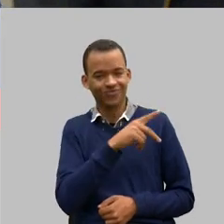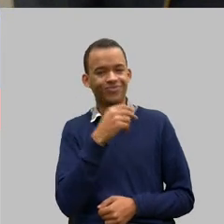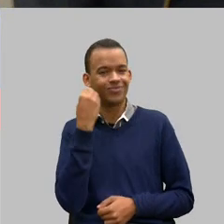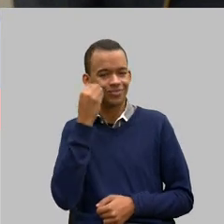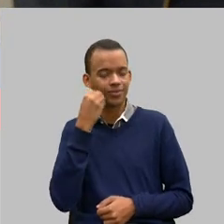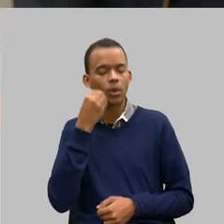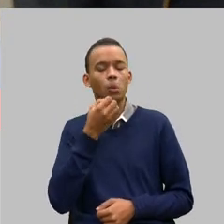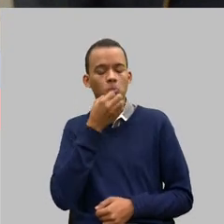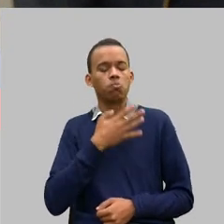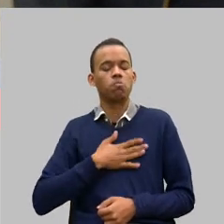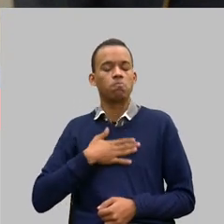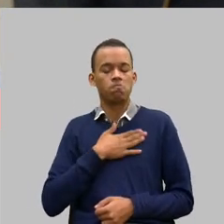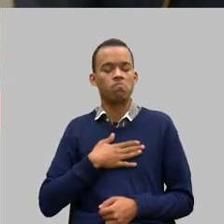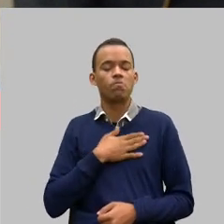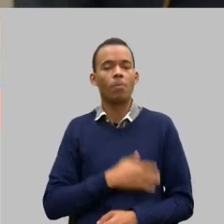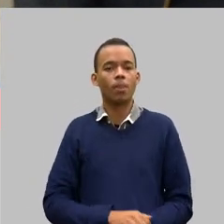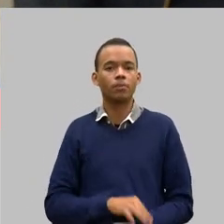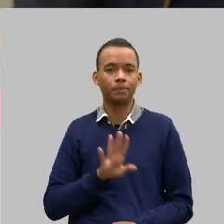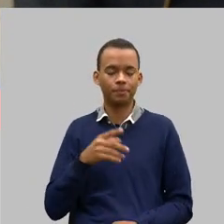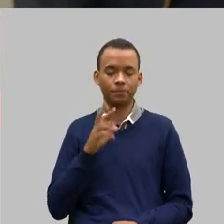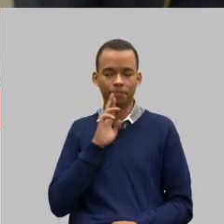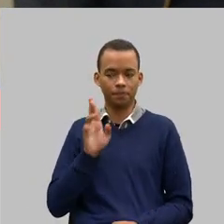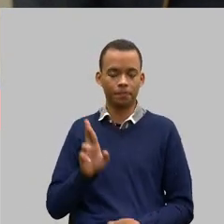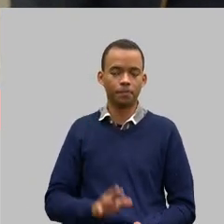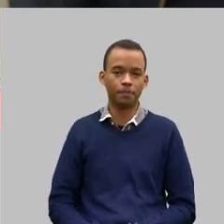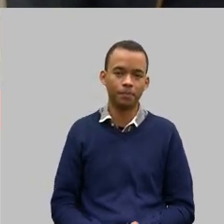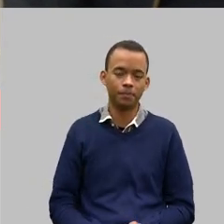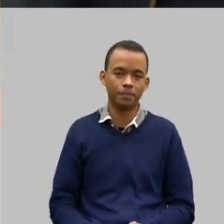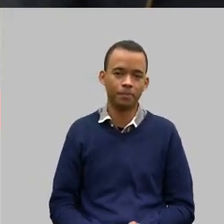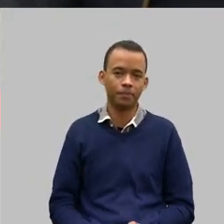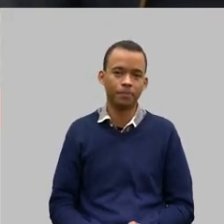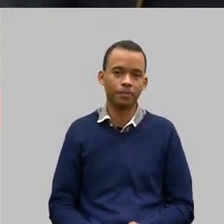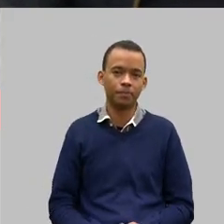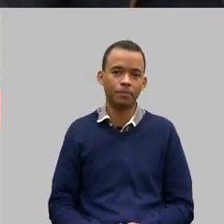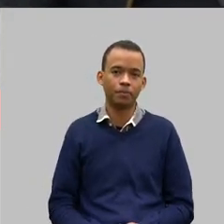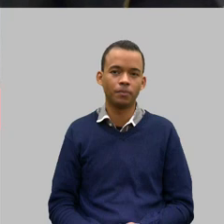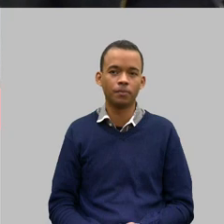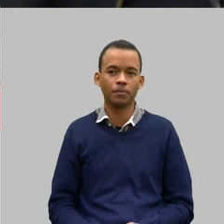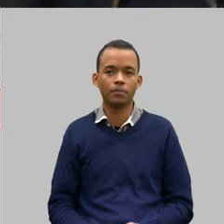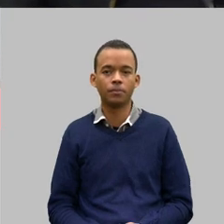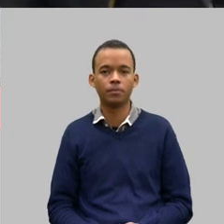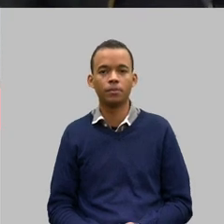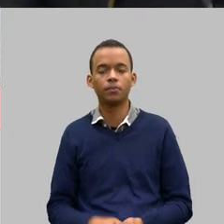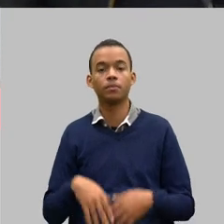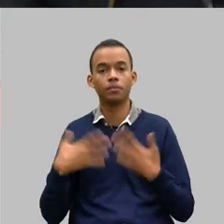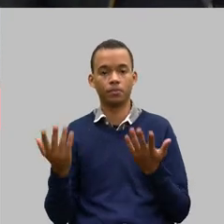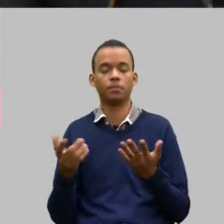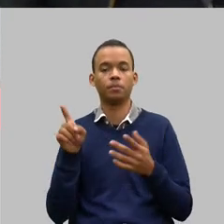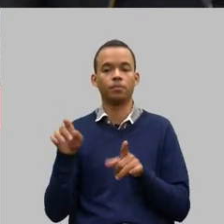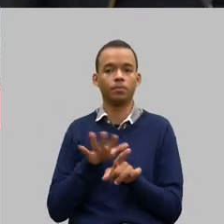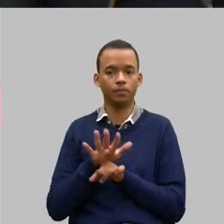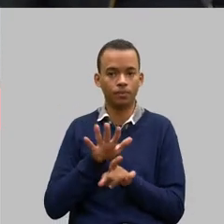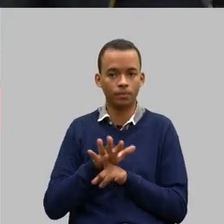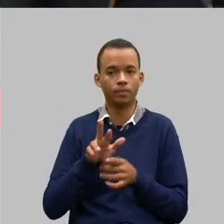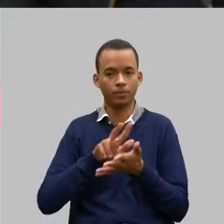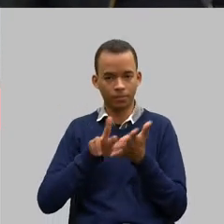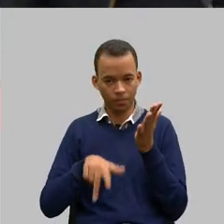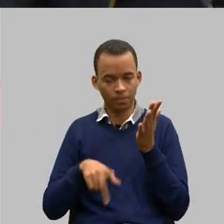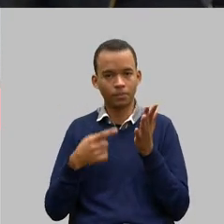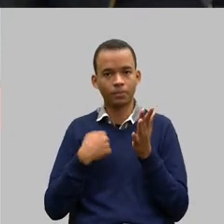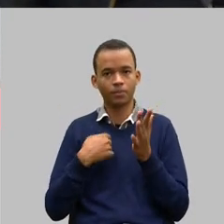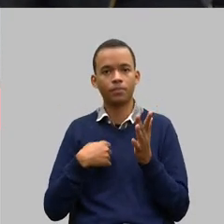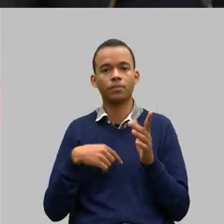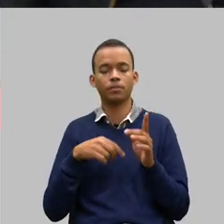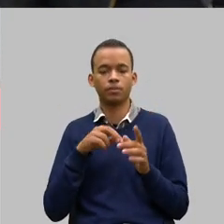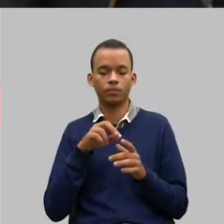satisfação mas mas vamos lá e e em relação aqui a às demandas né E aí depois eu vou passar pro Rodrigo também para mim